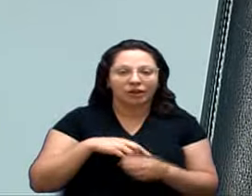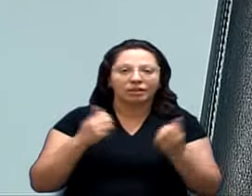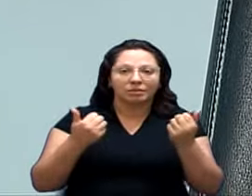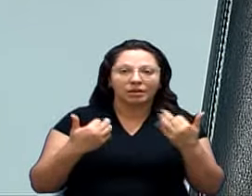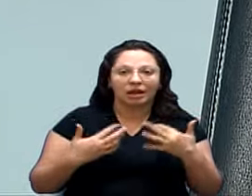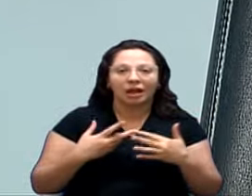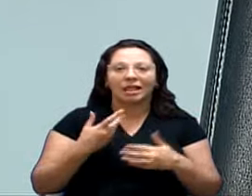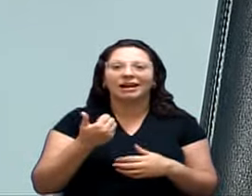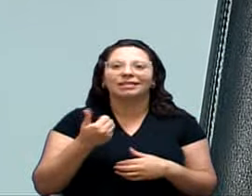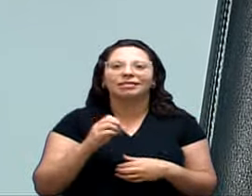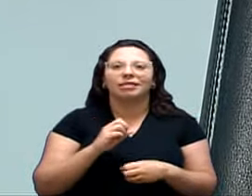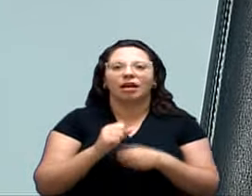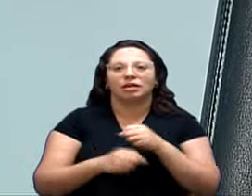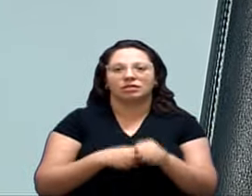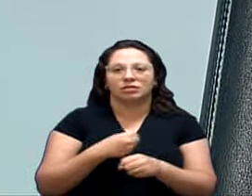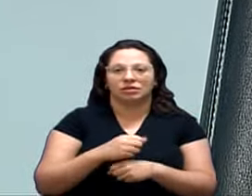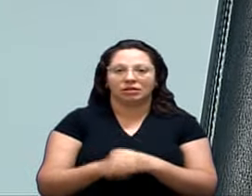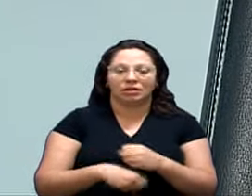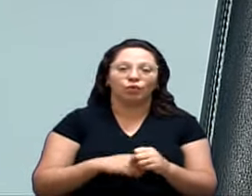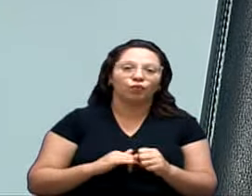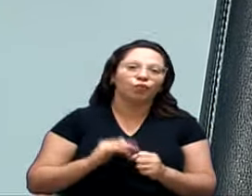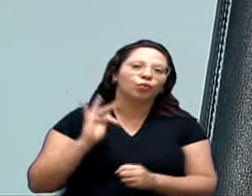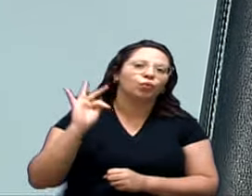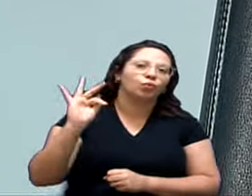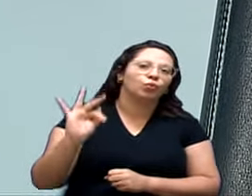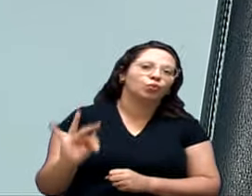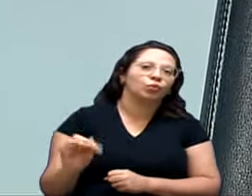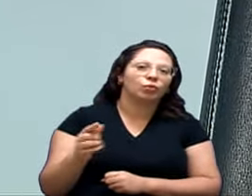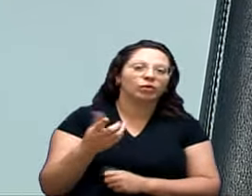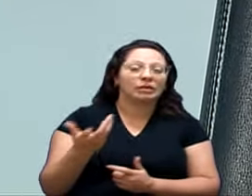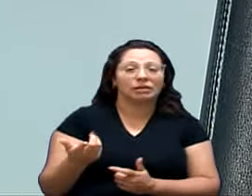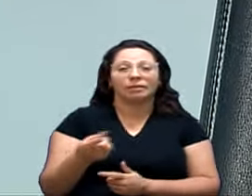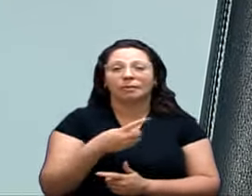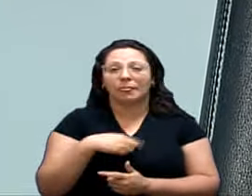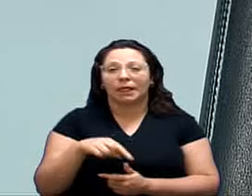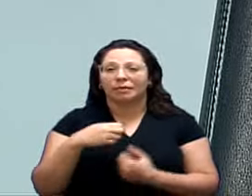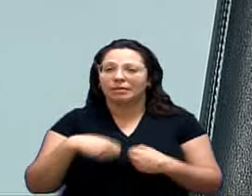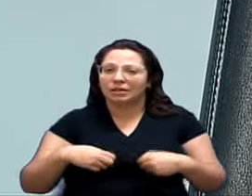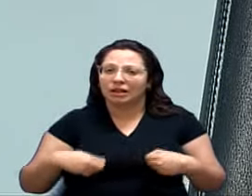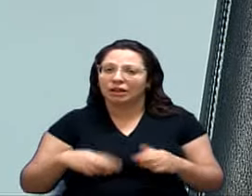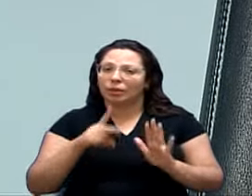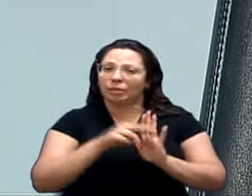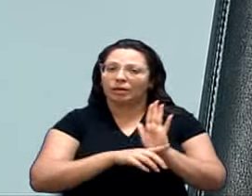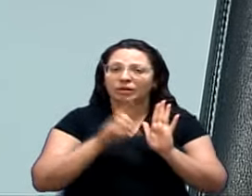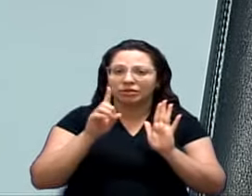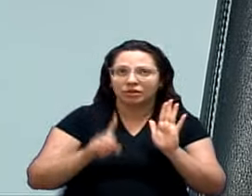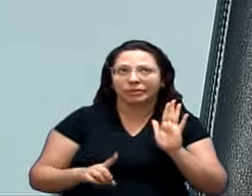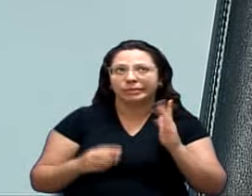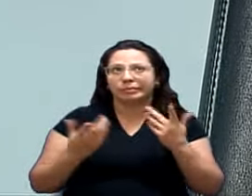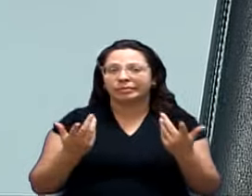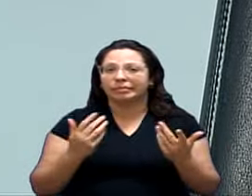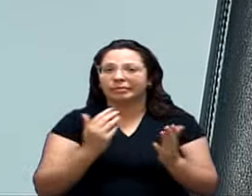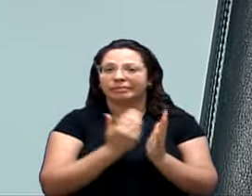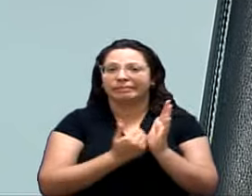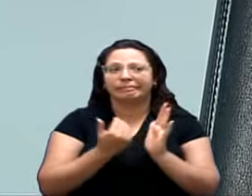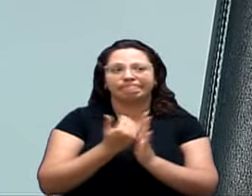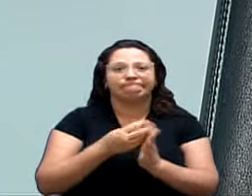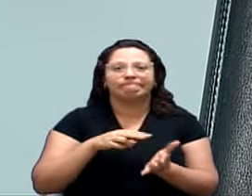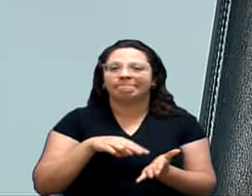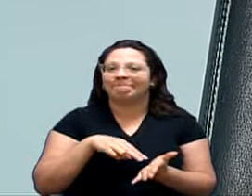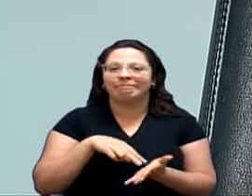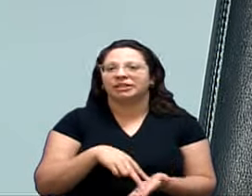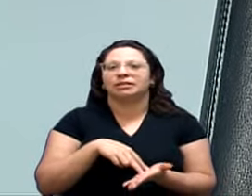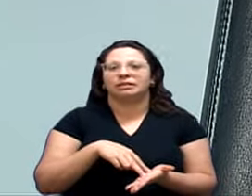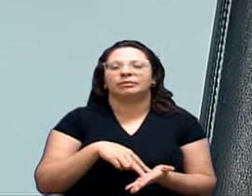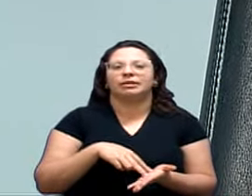anos no futuro então não seria o caso da gente ter um plano diretor mais pé no chão que não